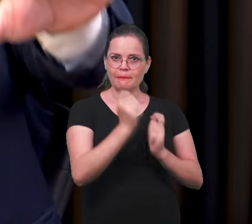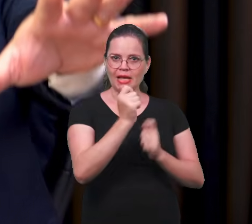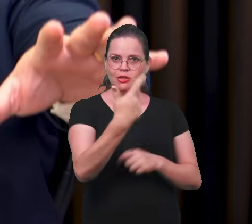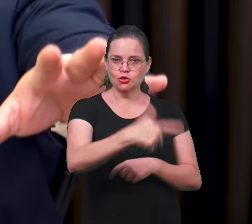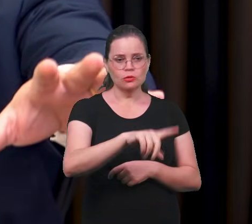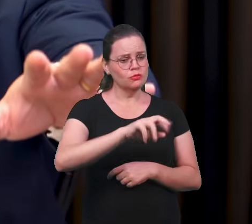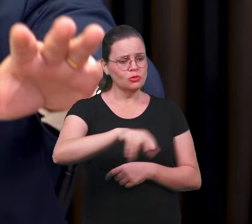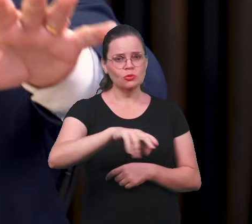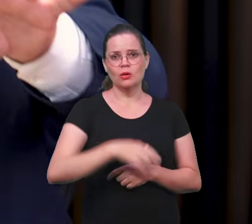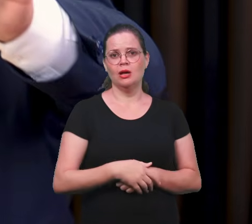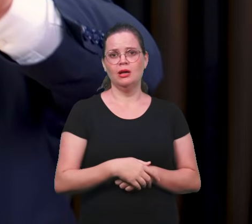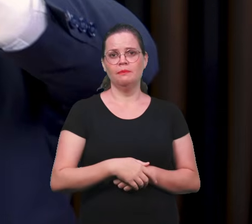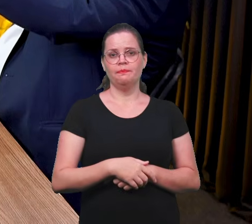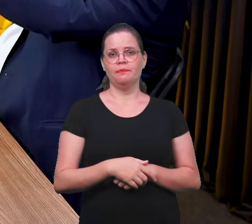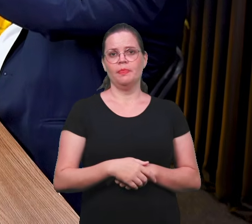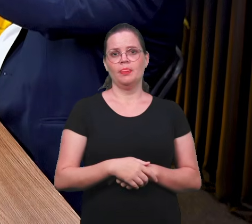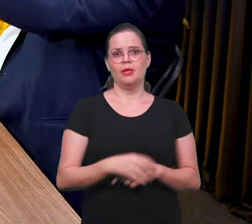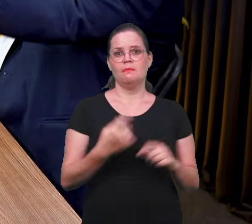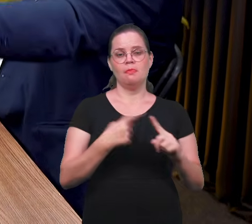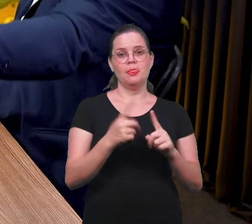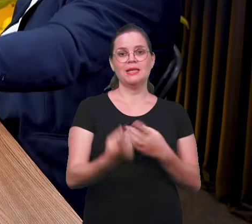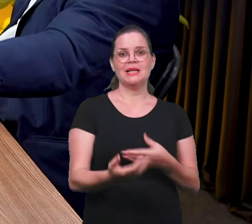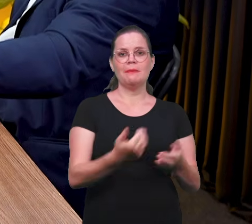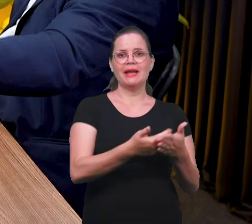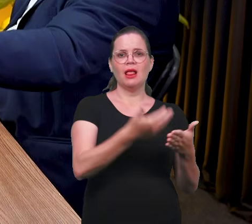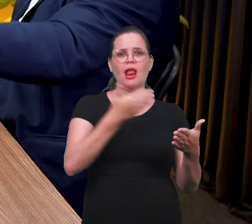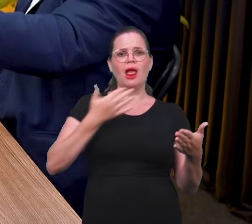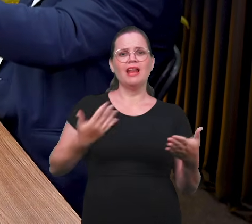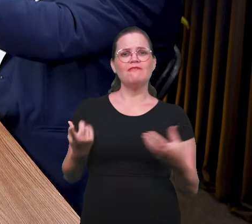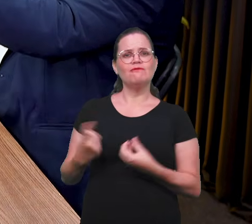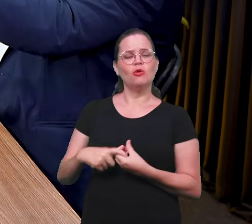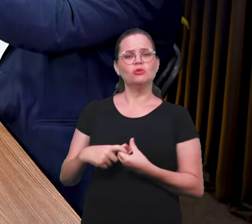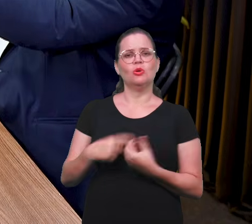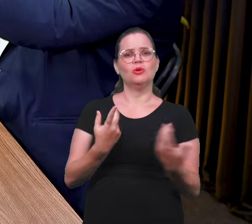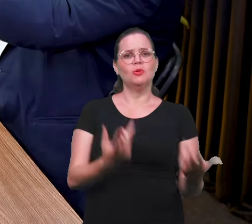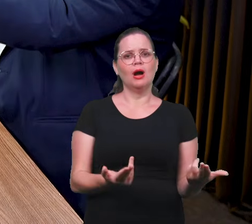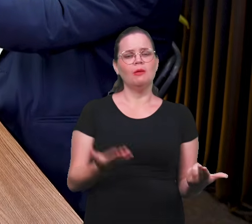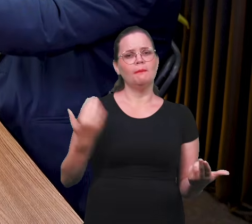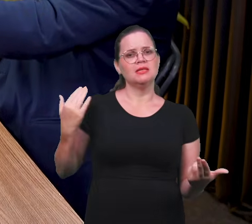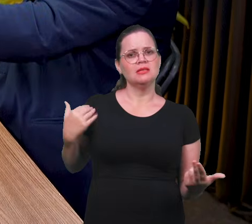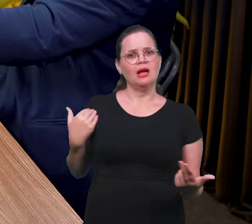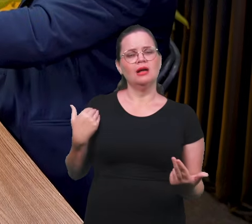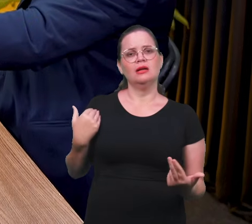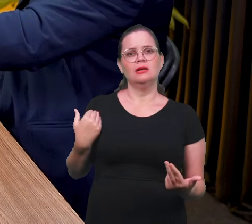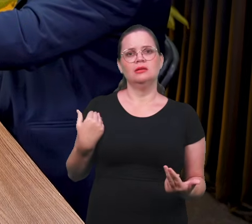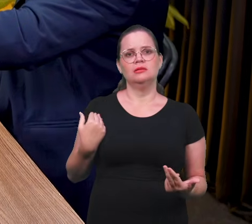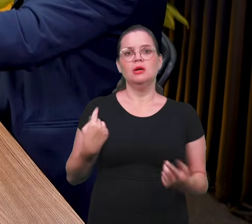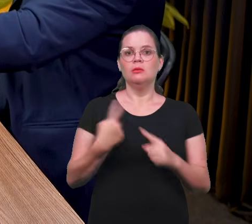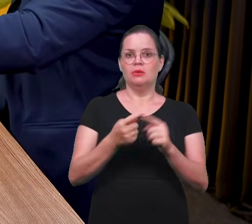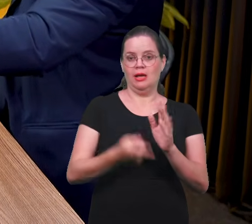Passou por situações, andou na direção do Senhor,